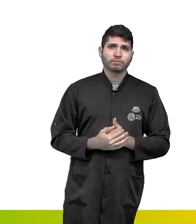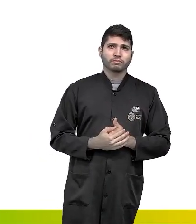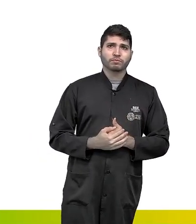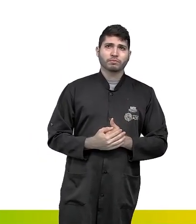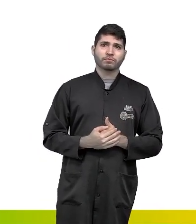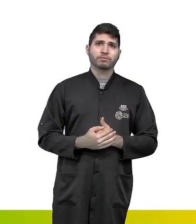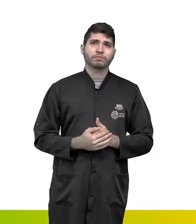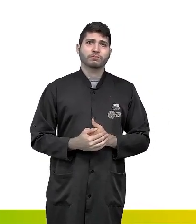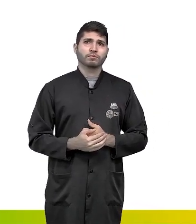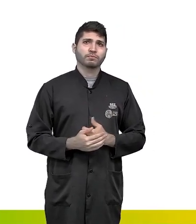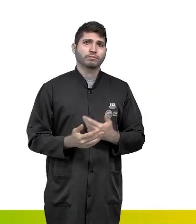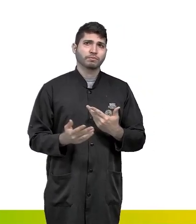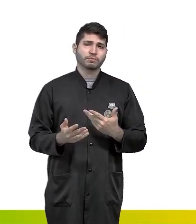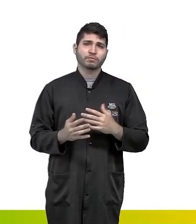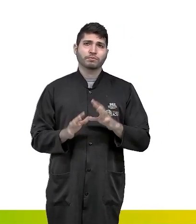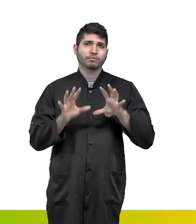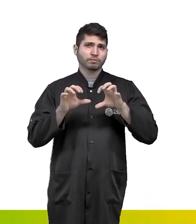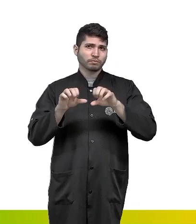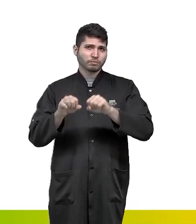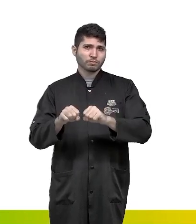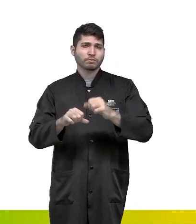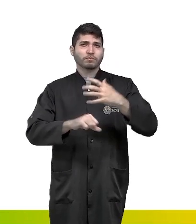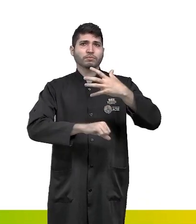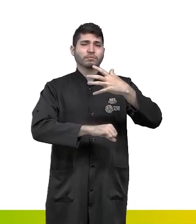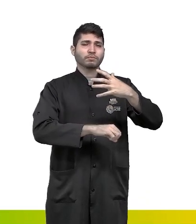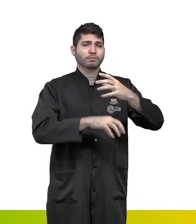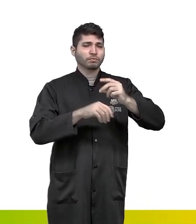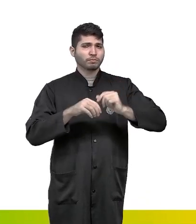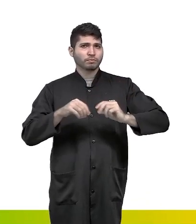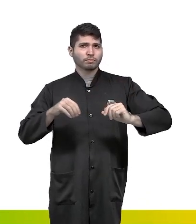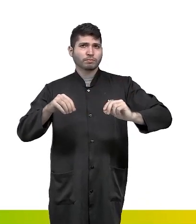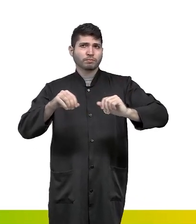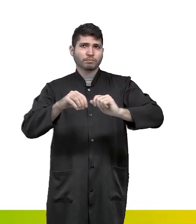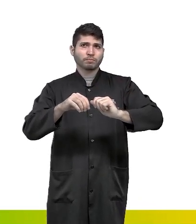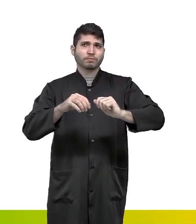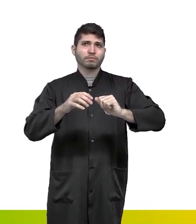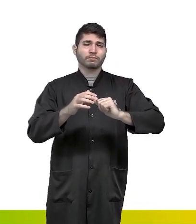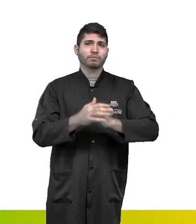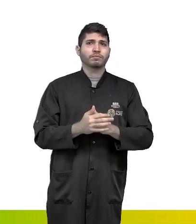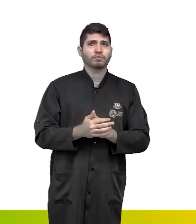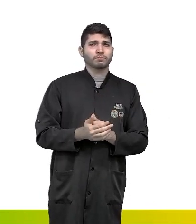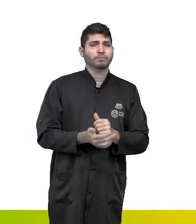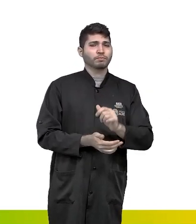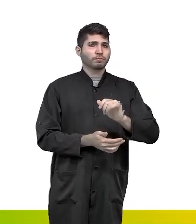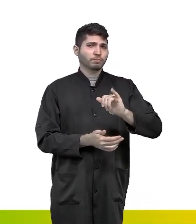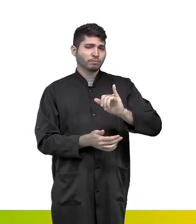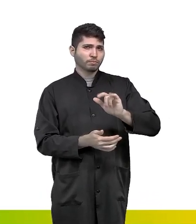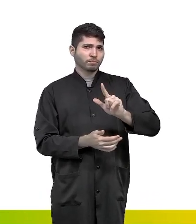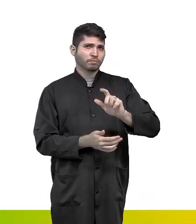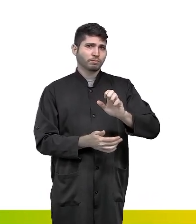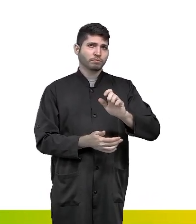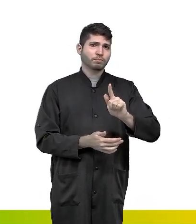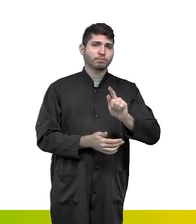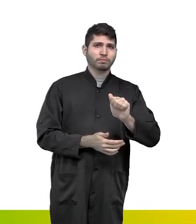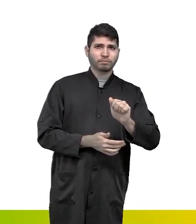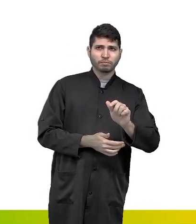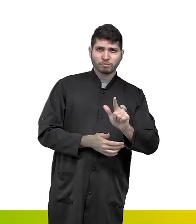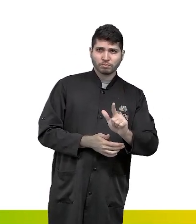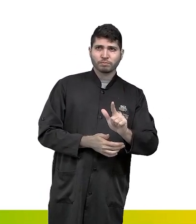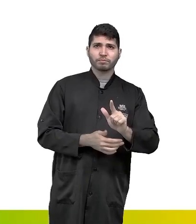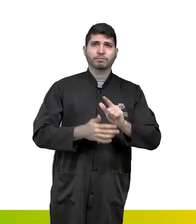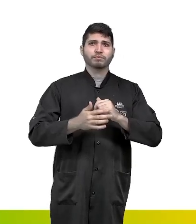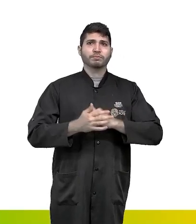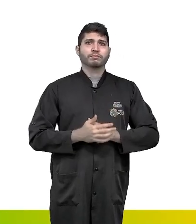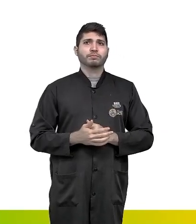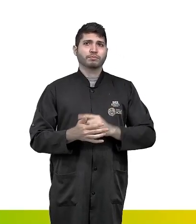a anexação e ou posse de terra de forma ilegal por meio de documentos falsificados é uma